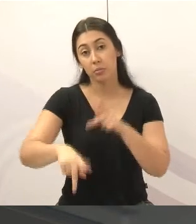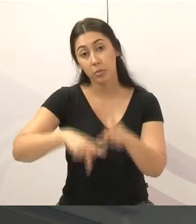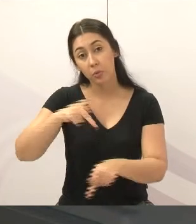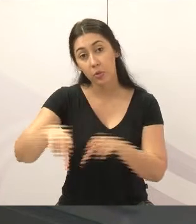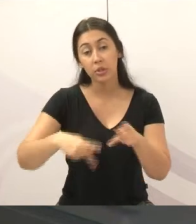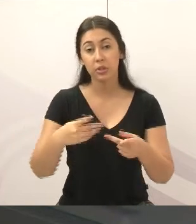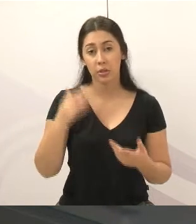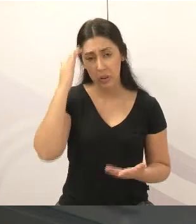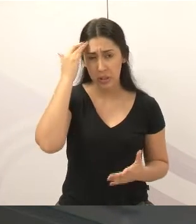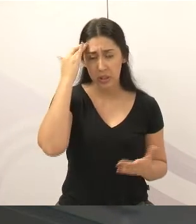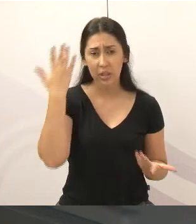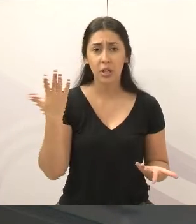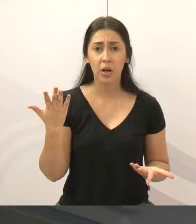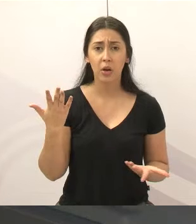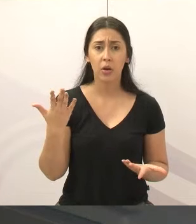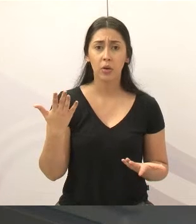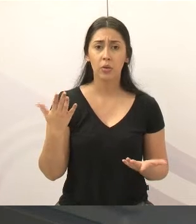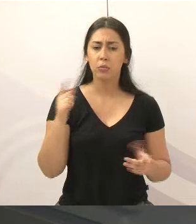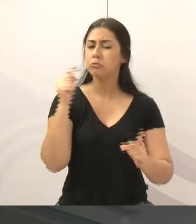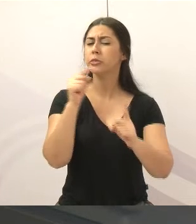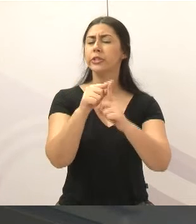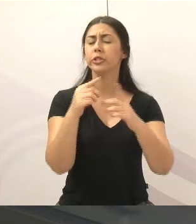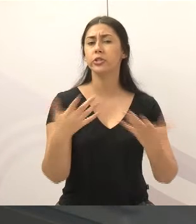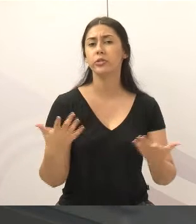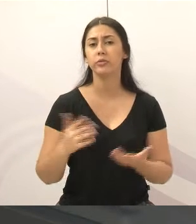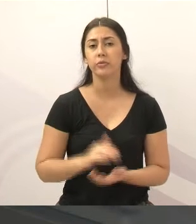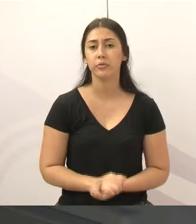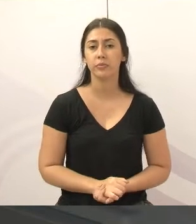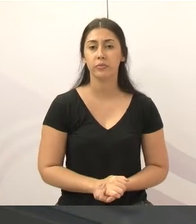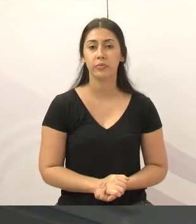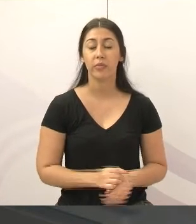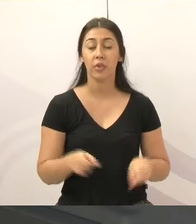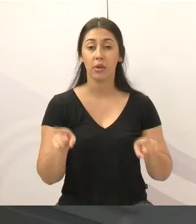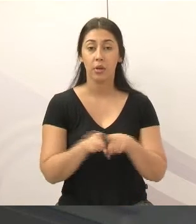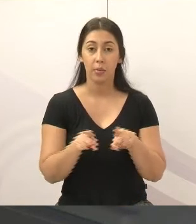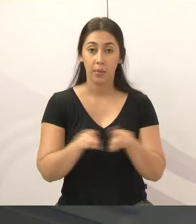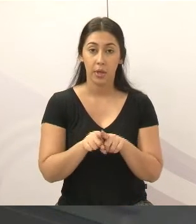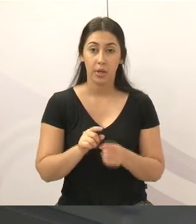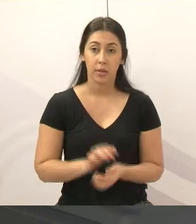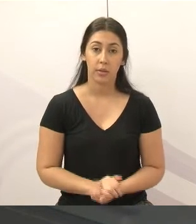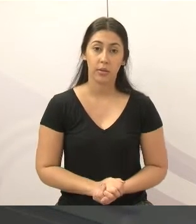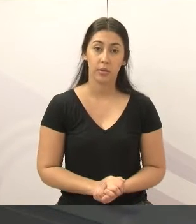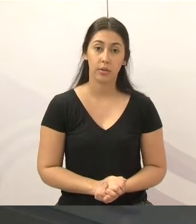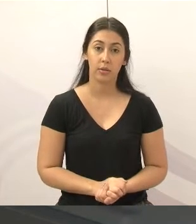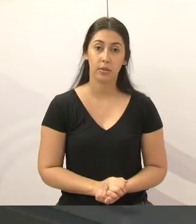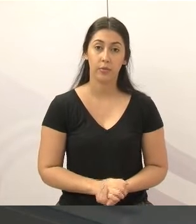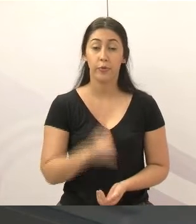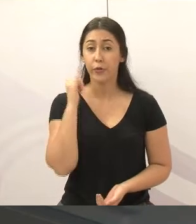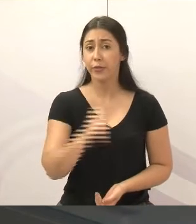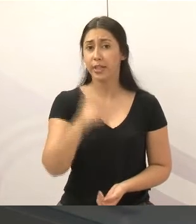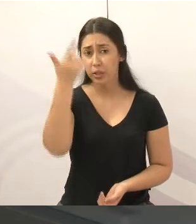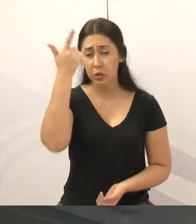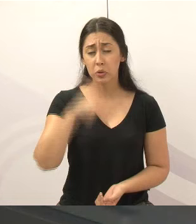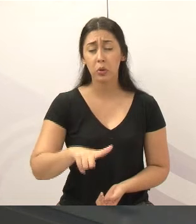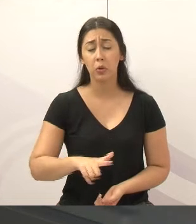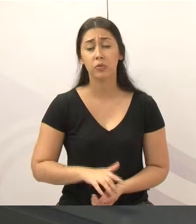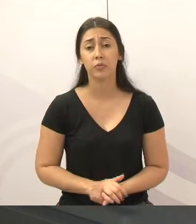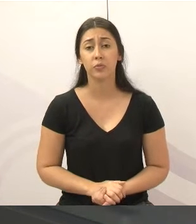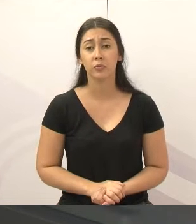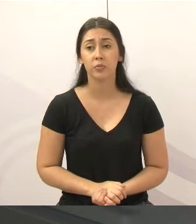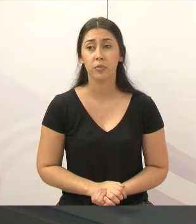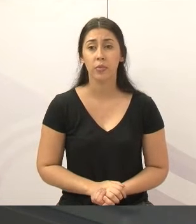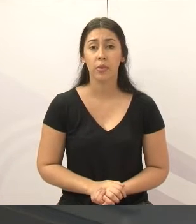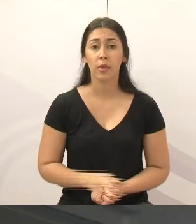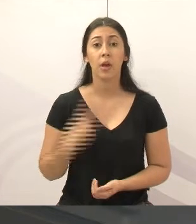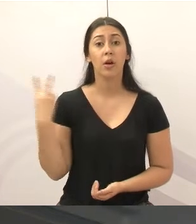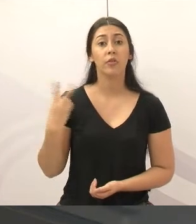população, entendeu? Então esse é o caminho, né? E também, só reforçando, o que a vereadora